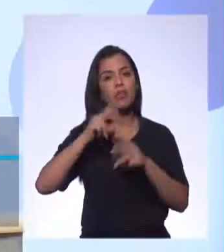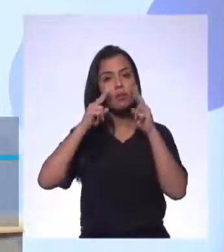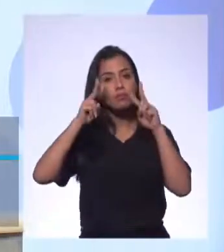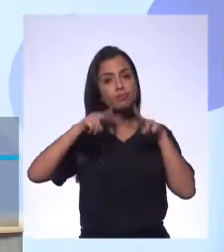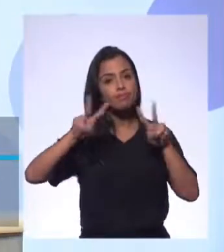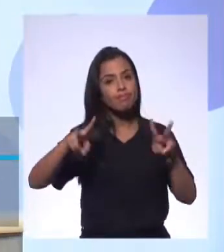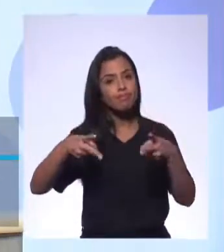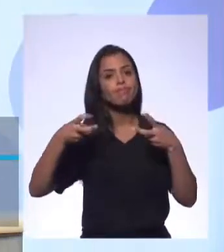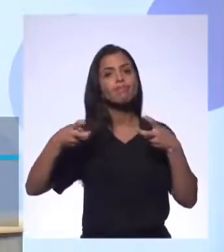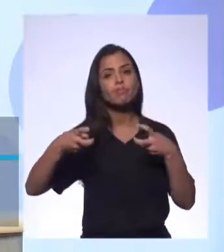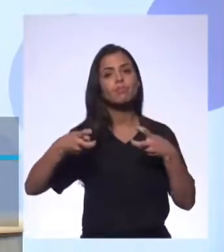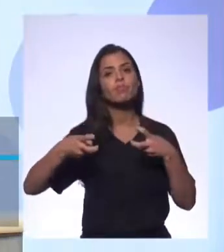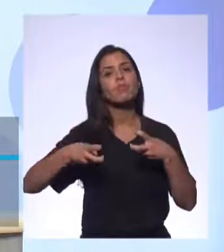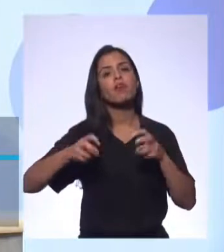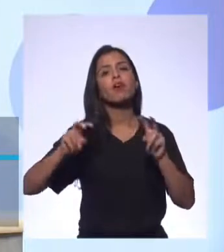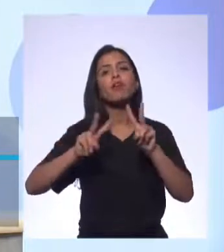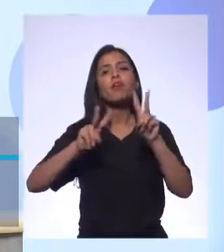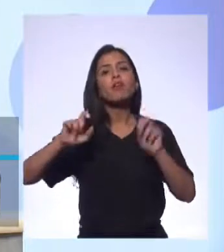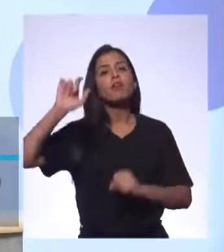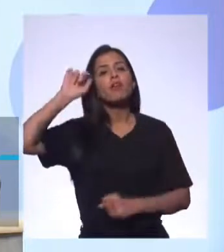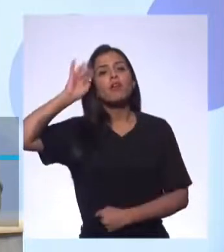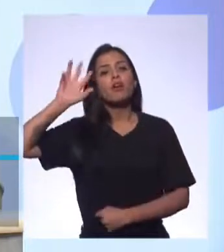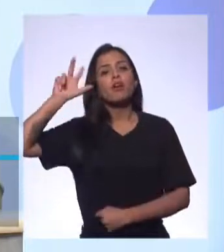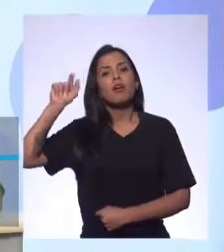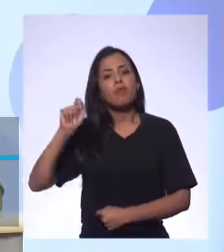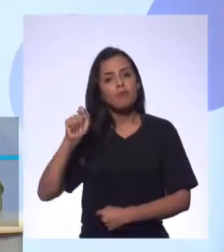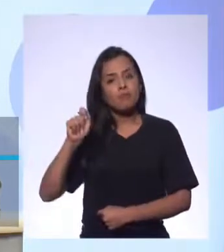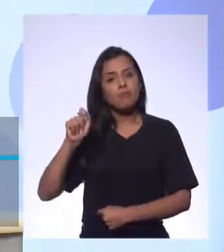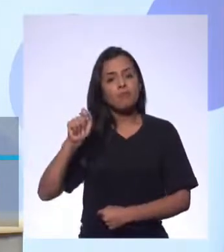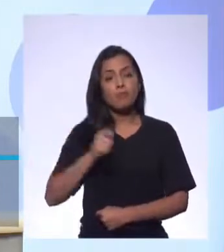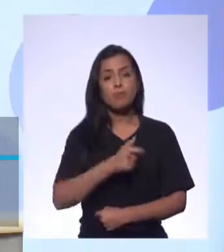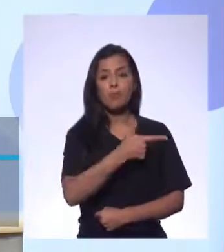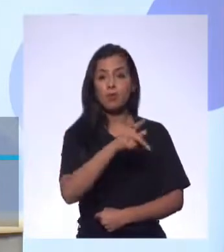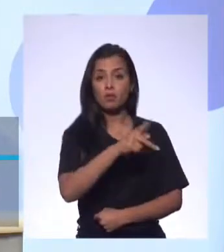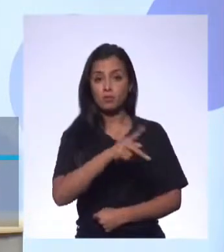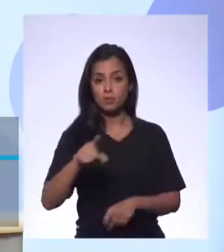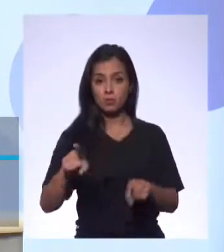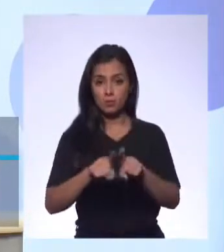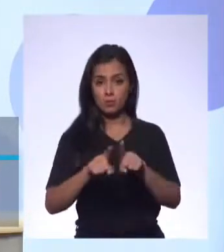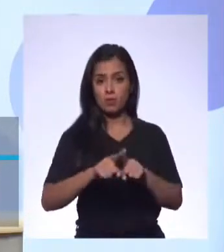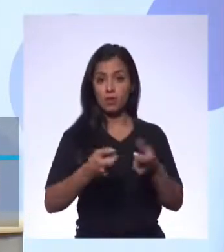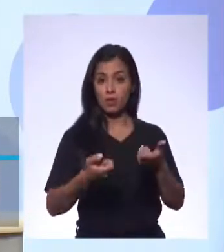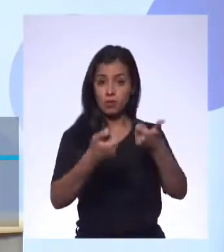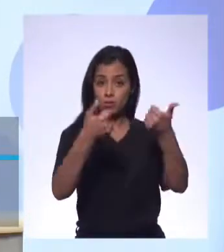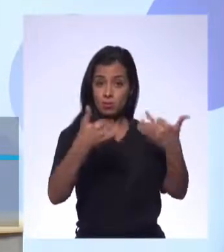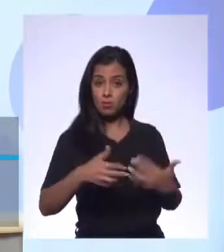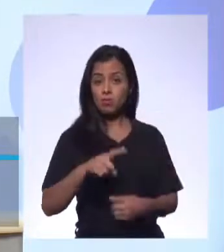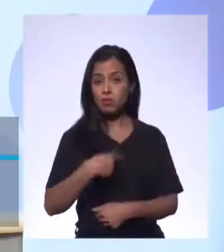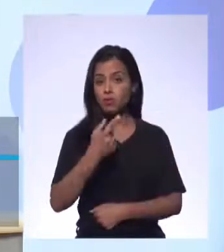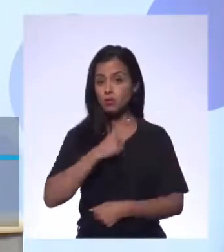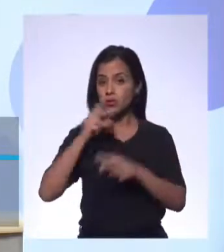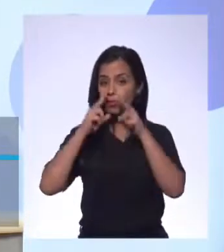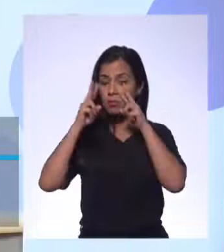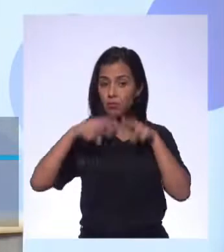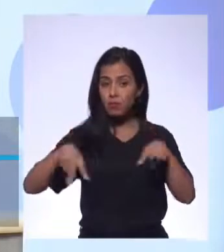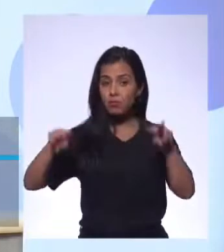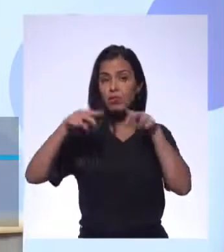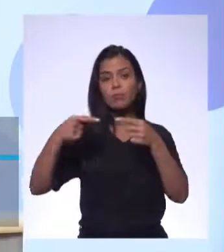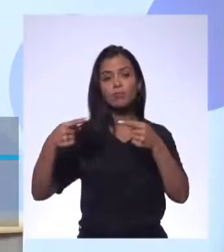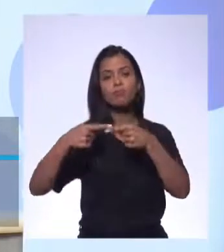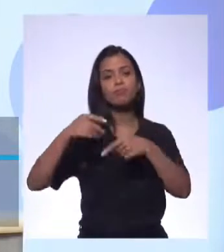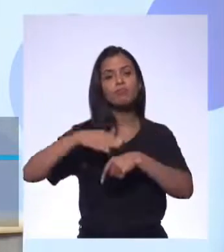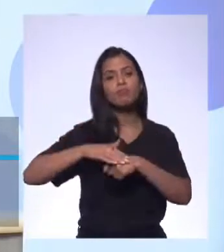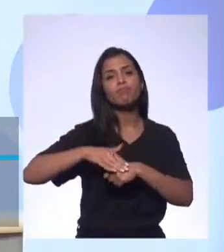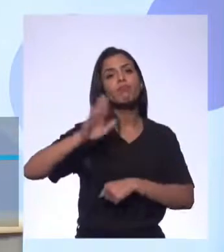também sobre a África. Outros professores também colocaram que nós temos uma visão muito relacionada